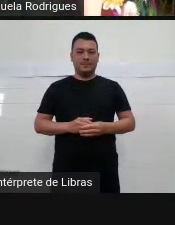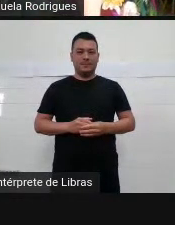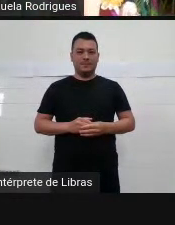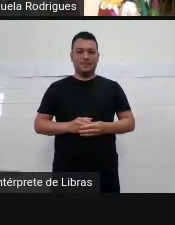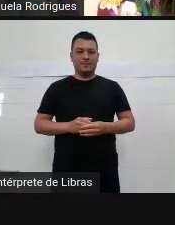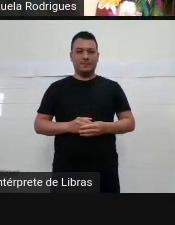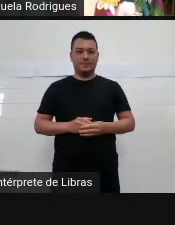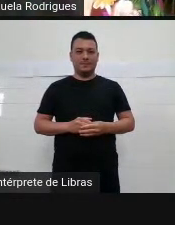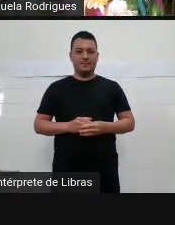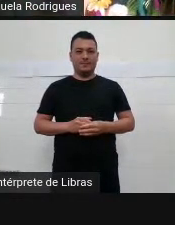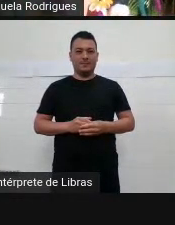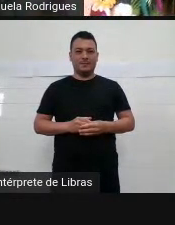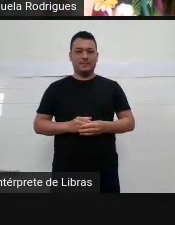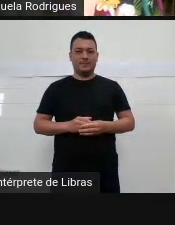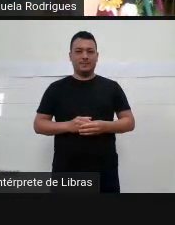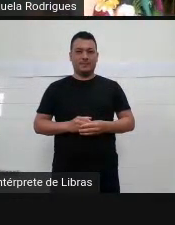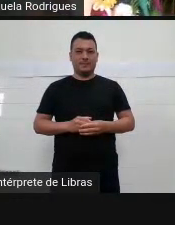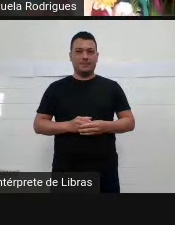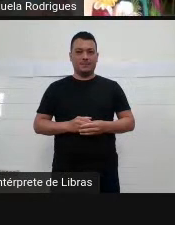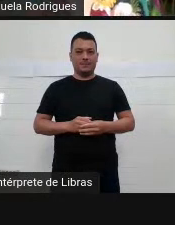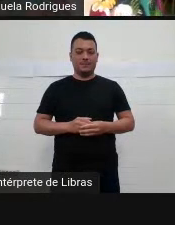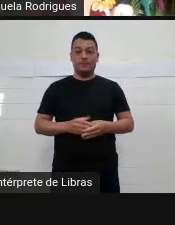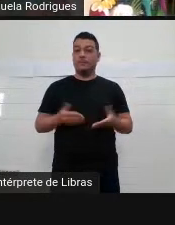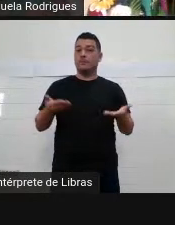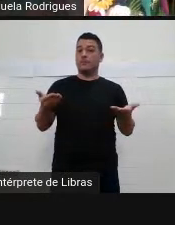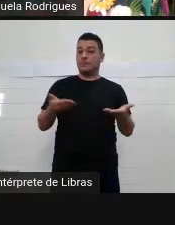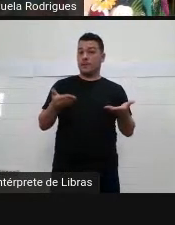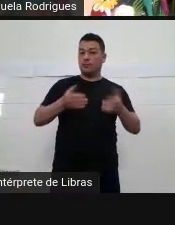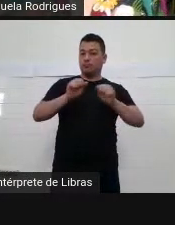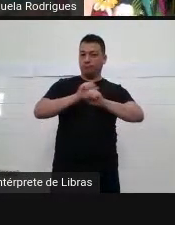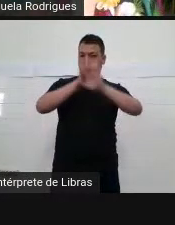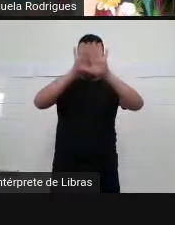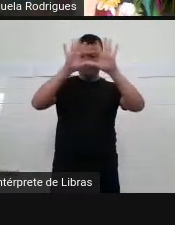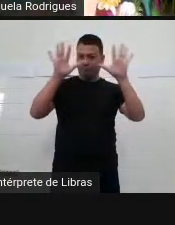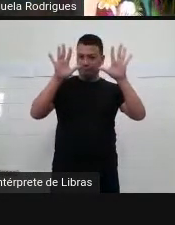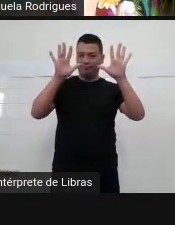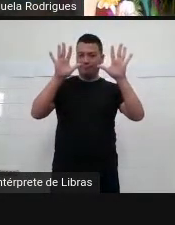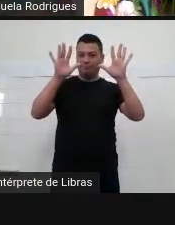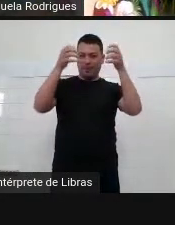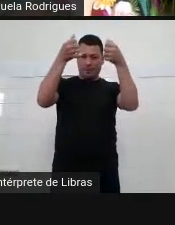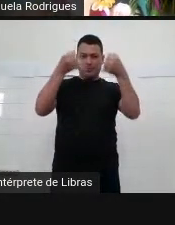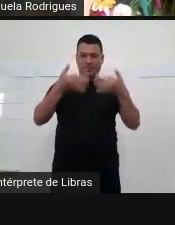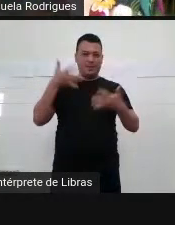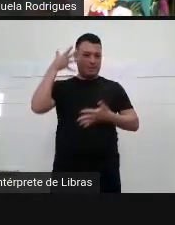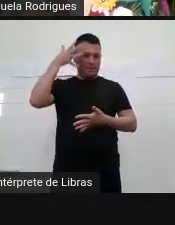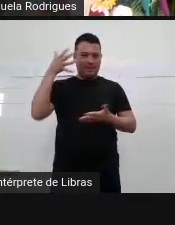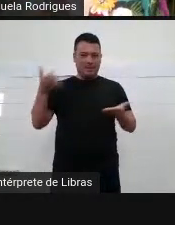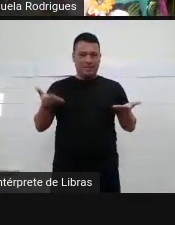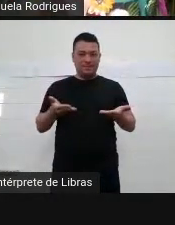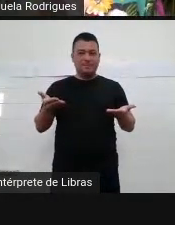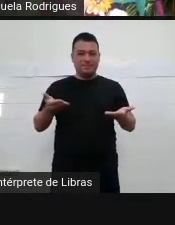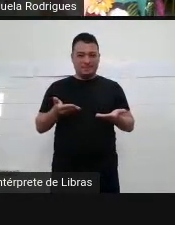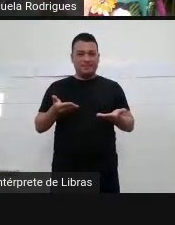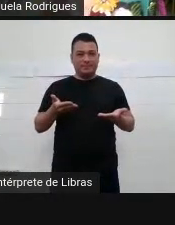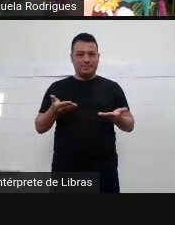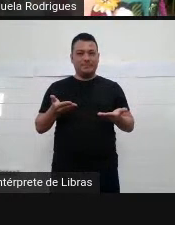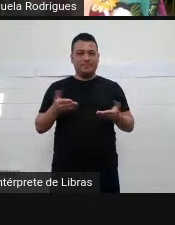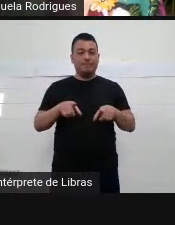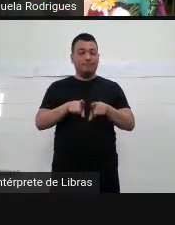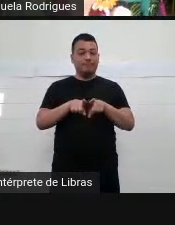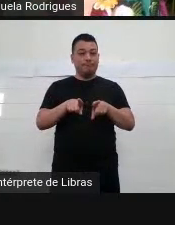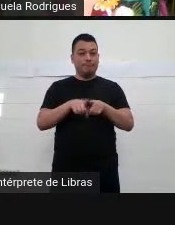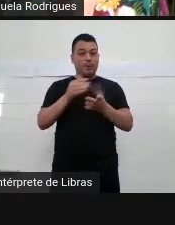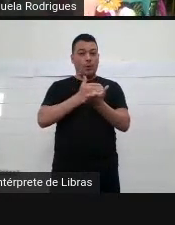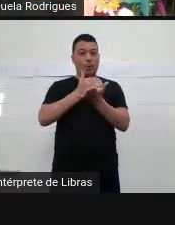Bem, então, para nortear um pouco, né, a fala, né, a gente vai partir